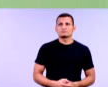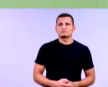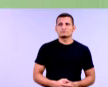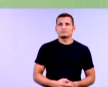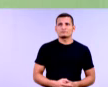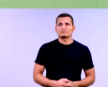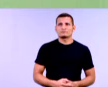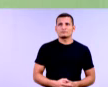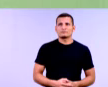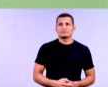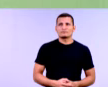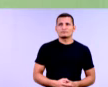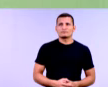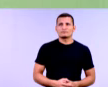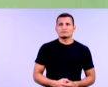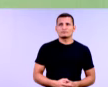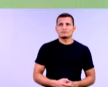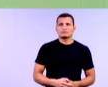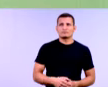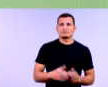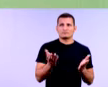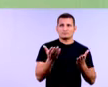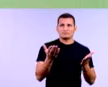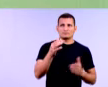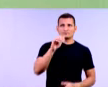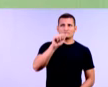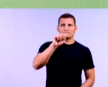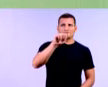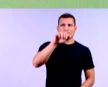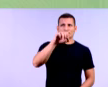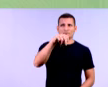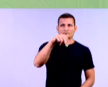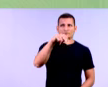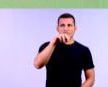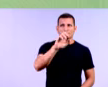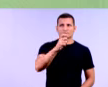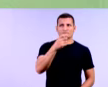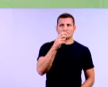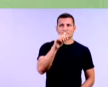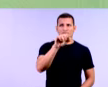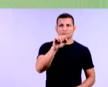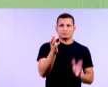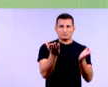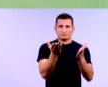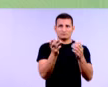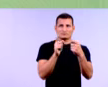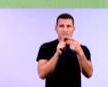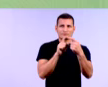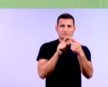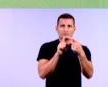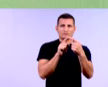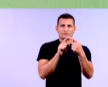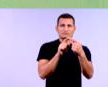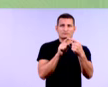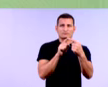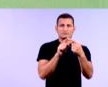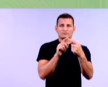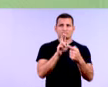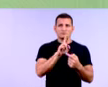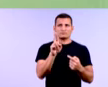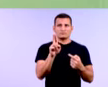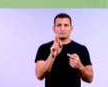está aqui a questão do anexo, agora é nome, então agora é concordância Nominal. nominal. Não é verbo, é concordância nominal.